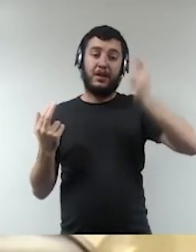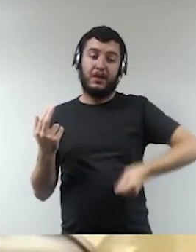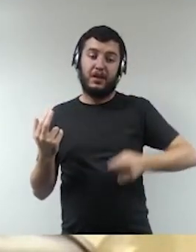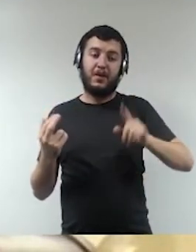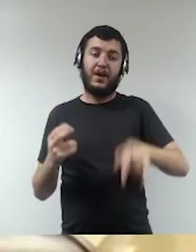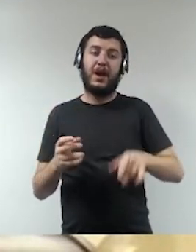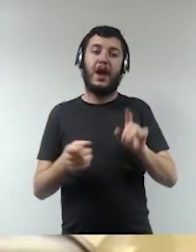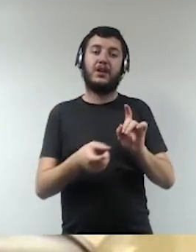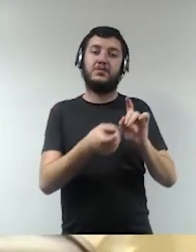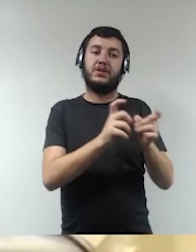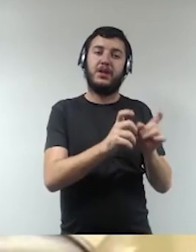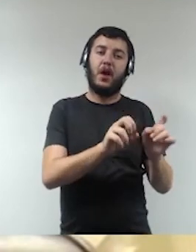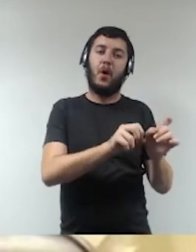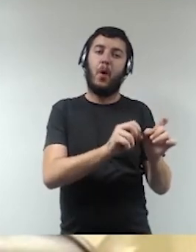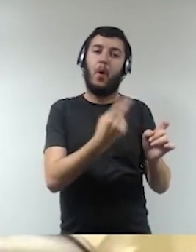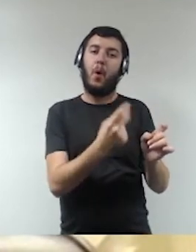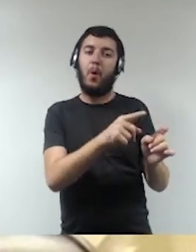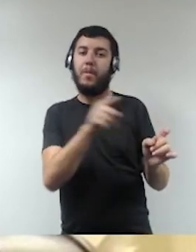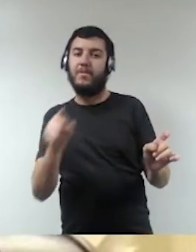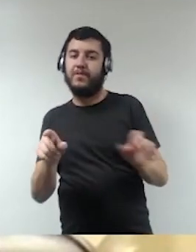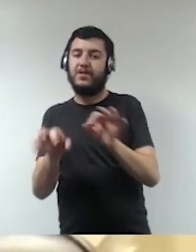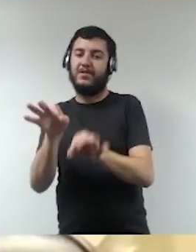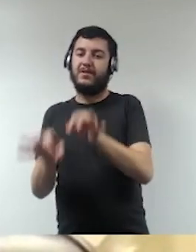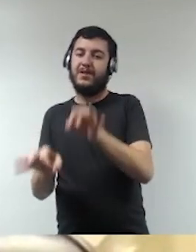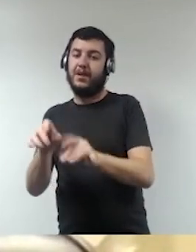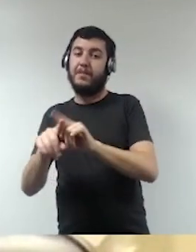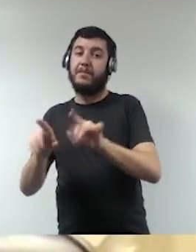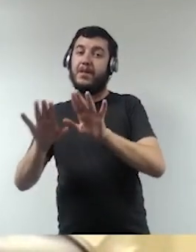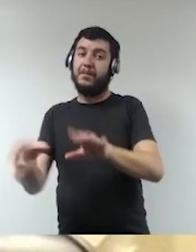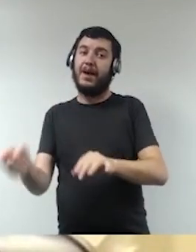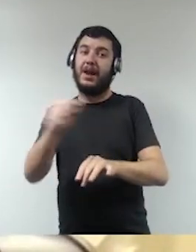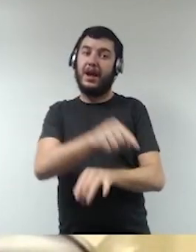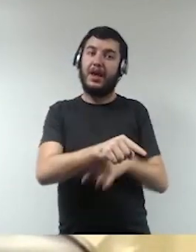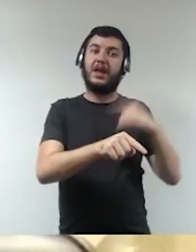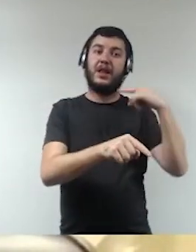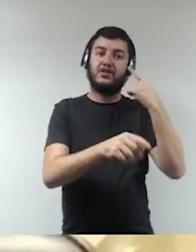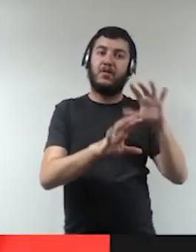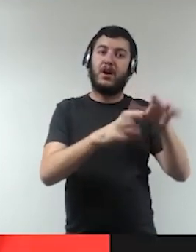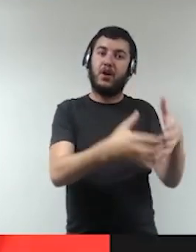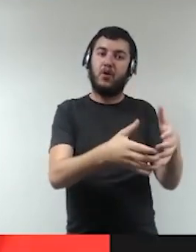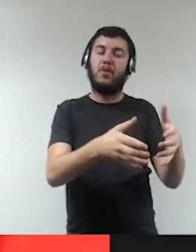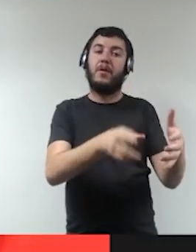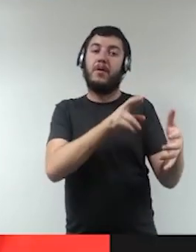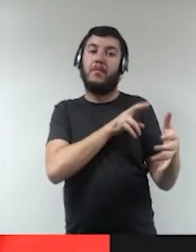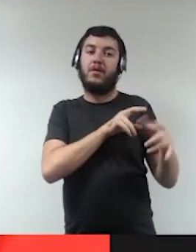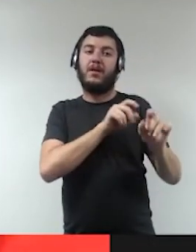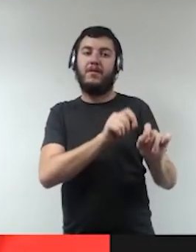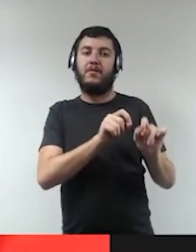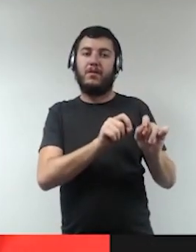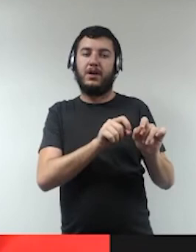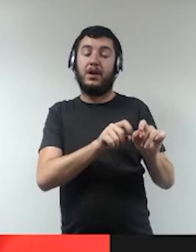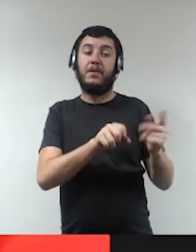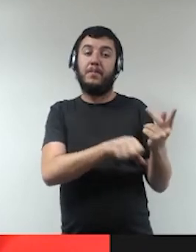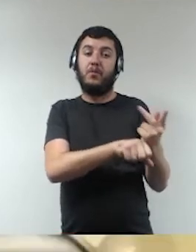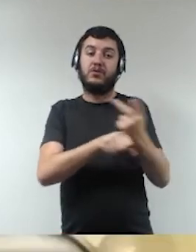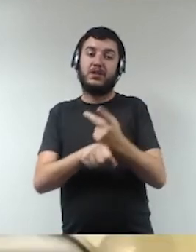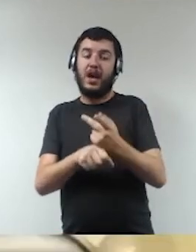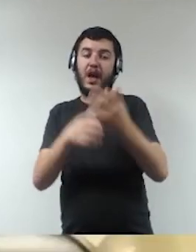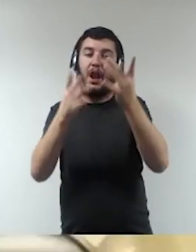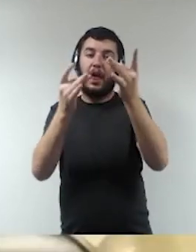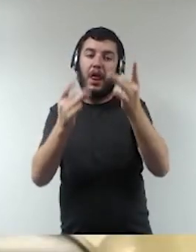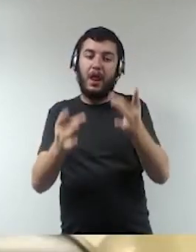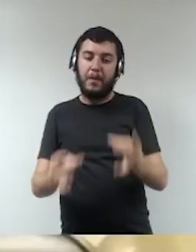administrativas ou sejam judiciais, mas que impõe aos advogados uma tarefa, a de buscar esses elementos, esses